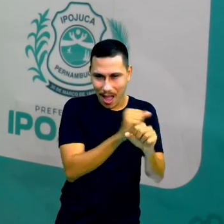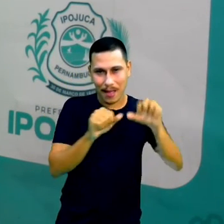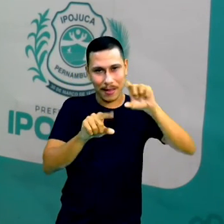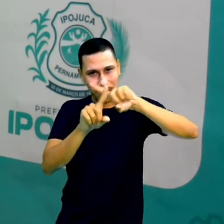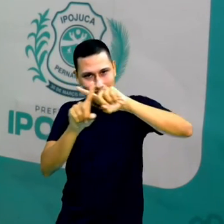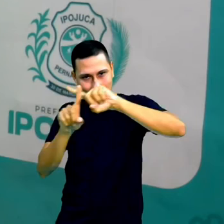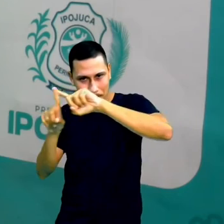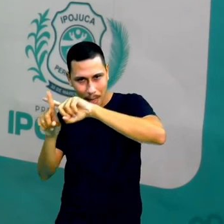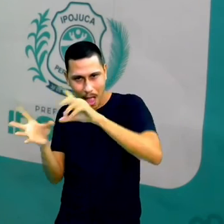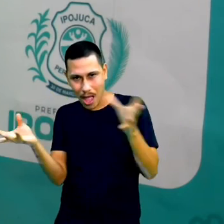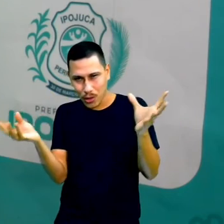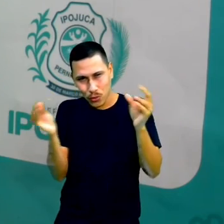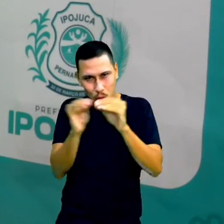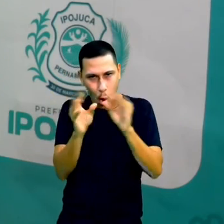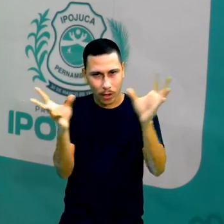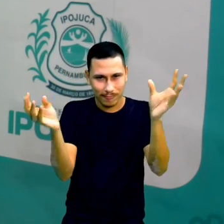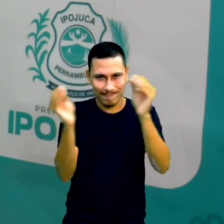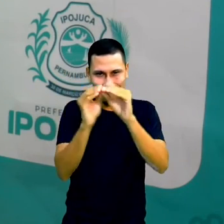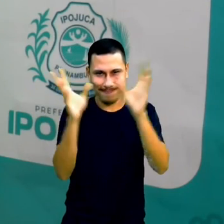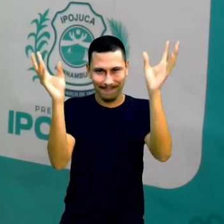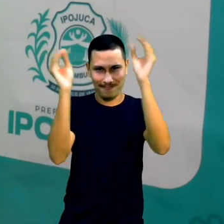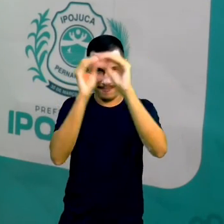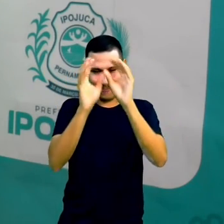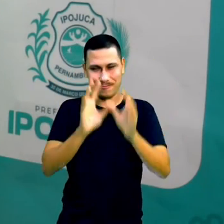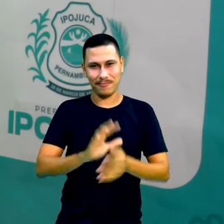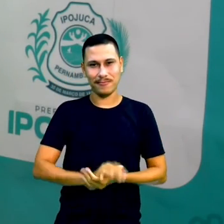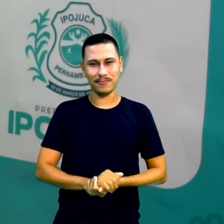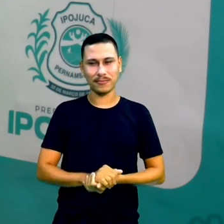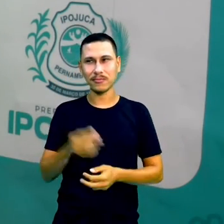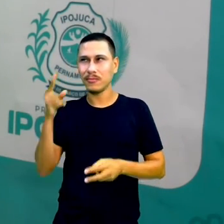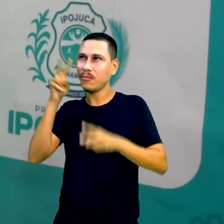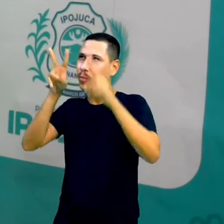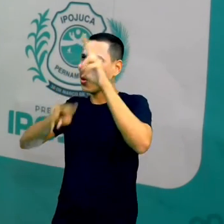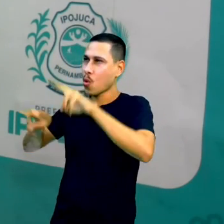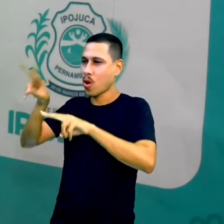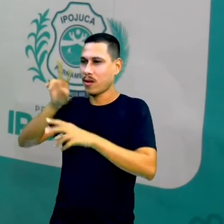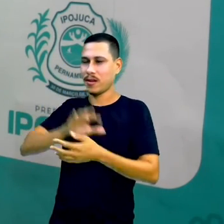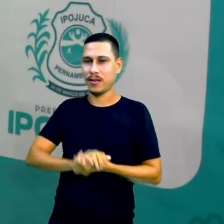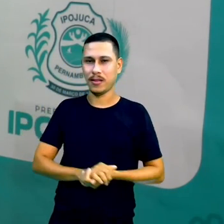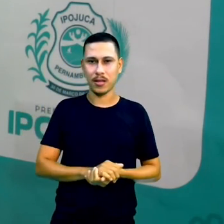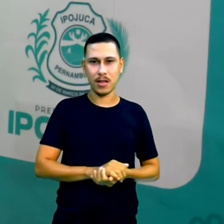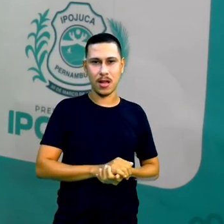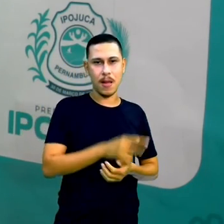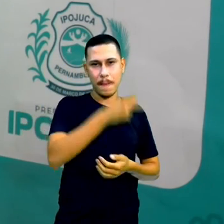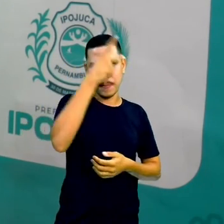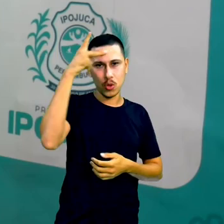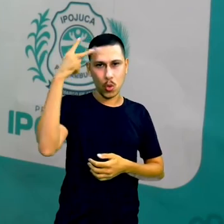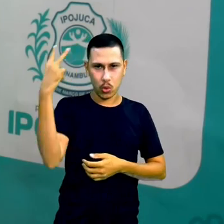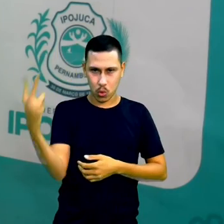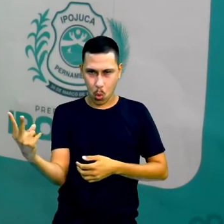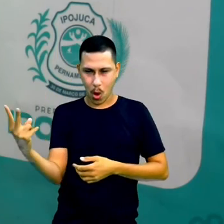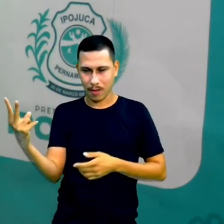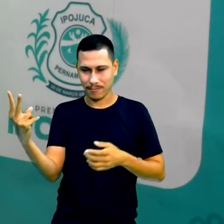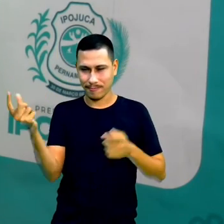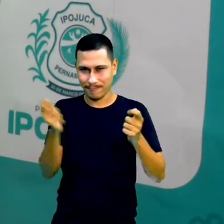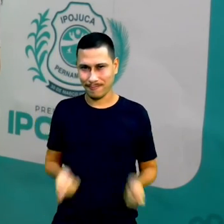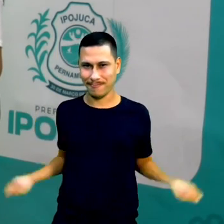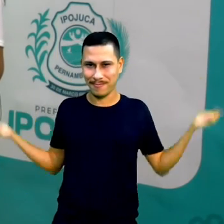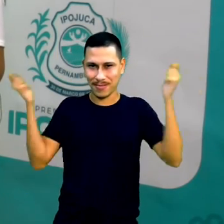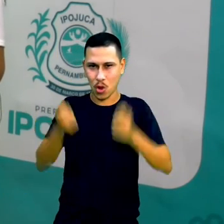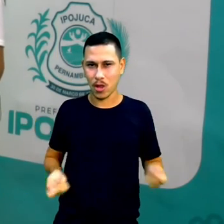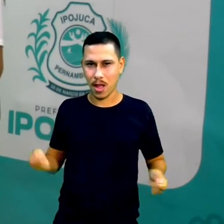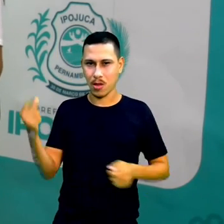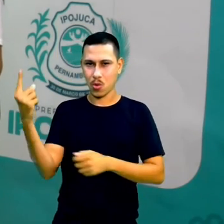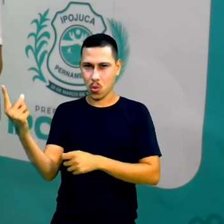de juntar. Preste atenção. Aqui foram 2 pessoas que gostam de pular corda. Ó.